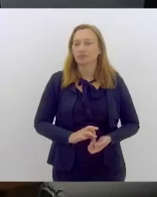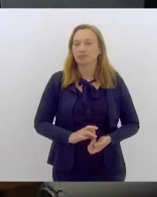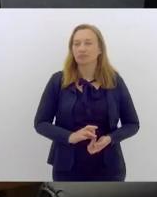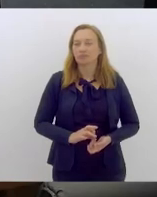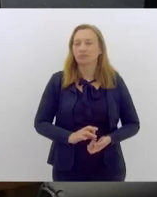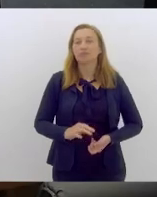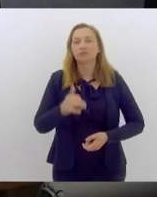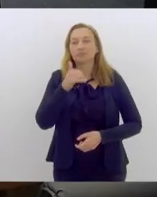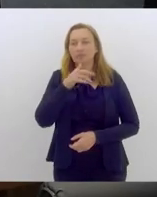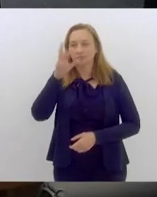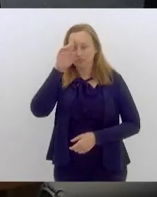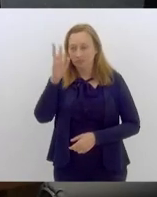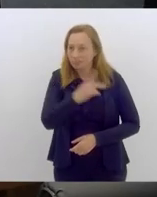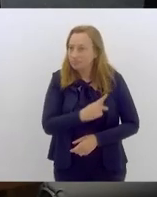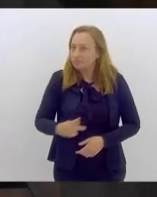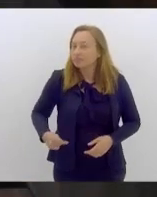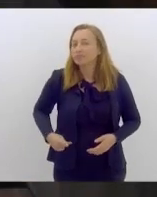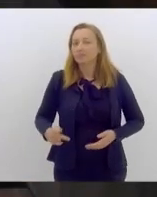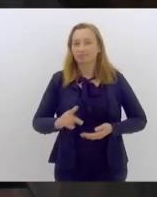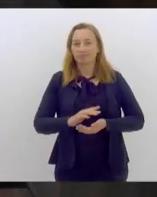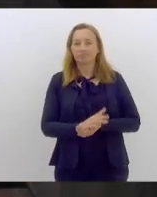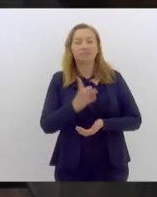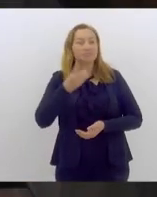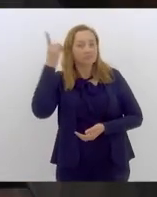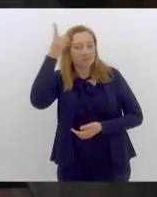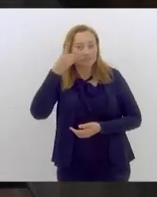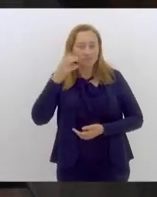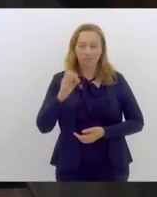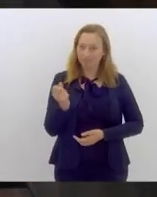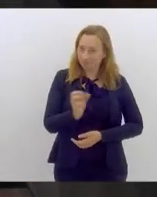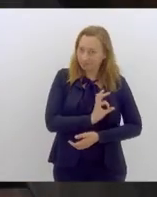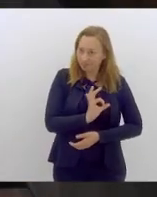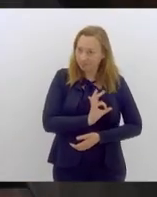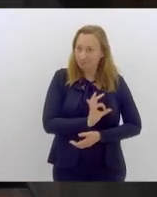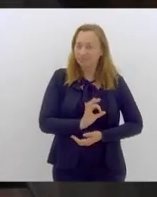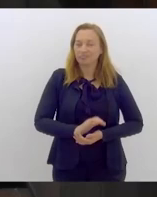Senhora presidente, deputada Marta Rocha,